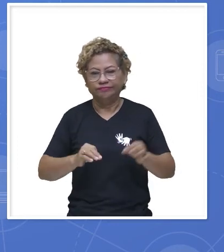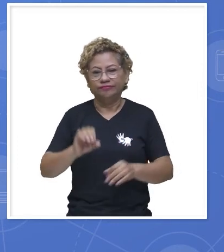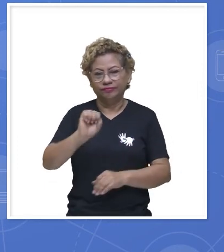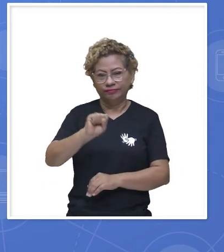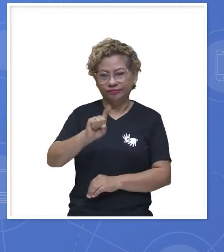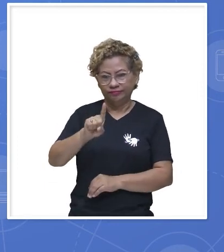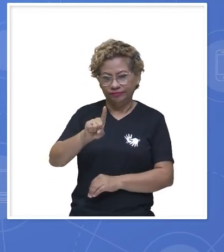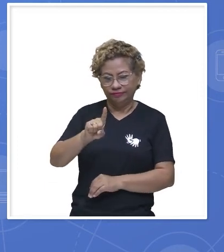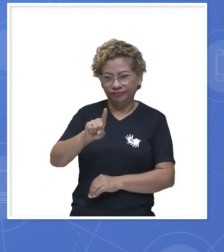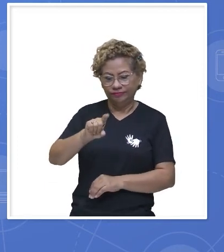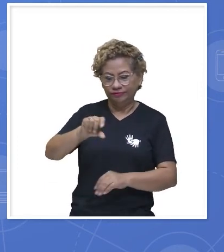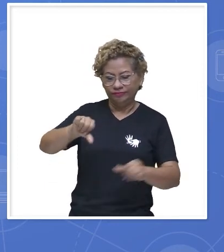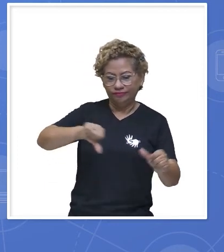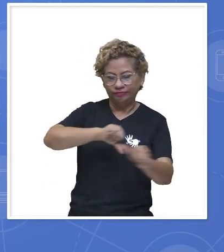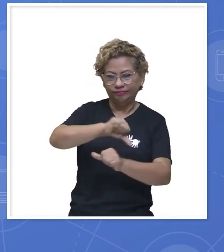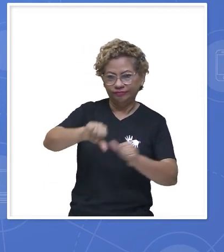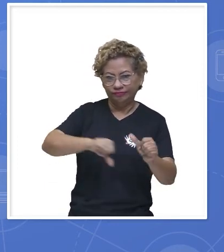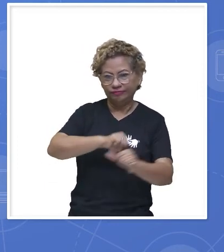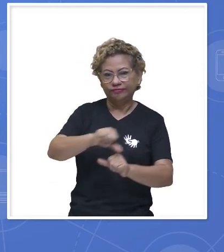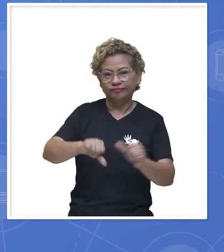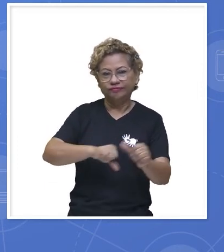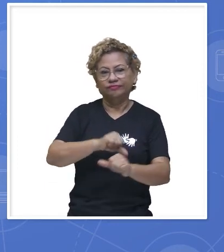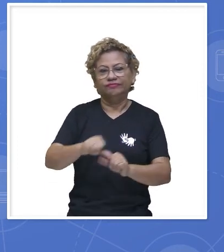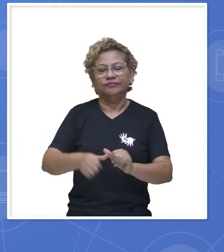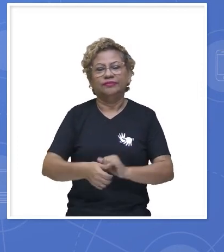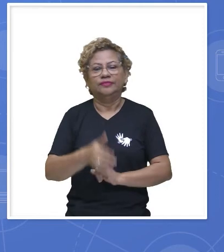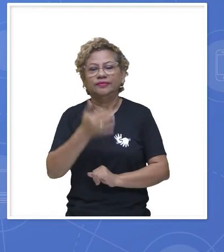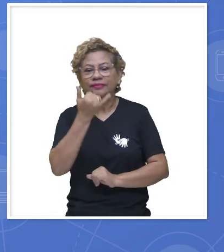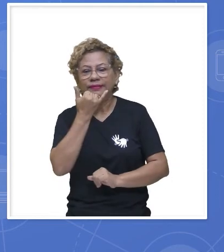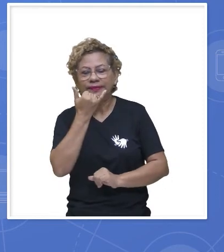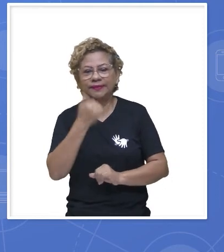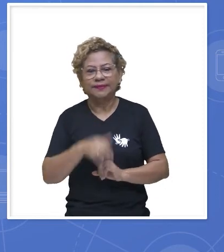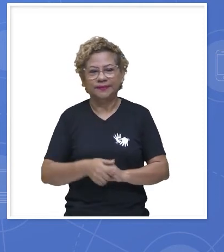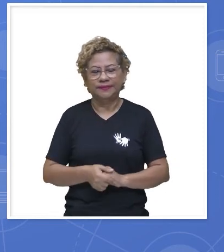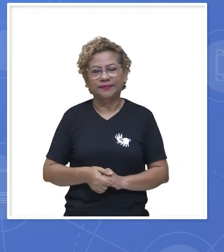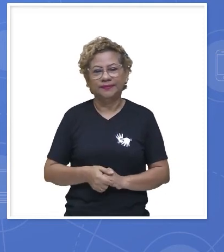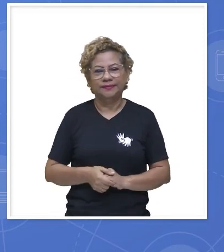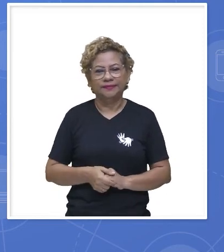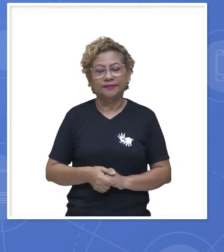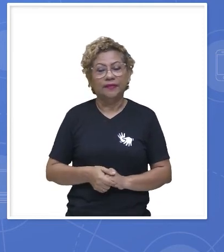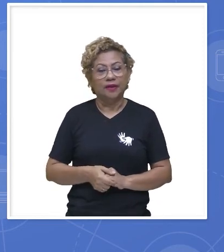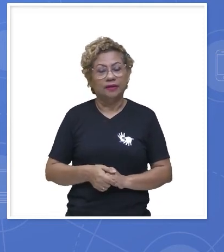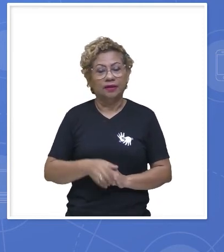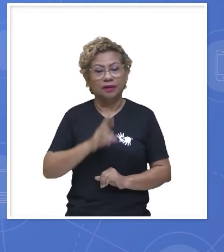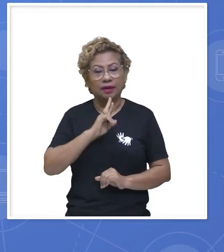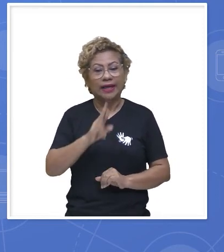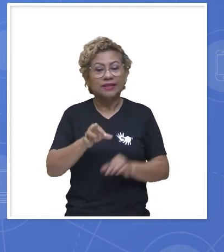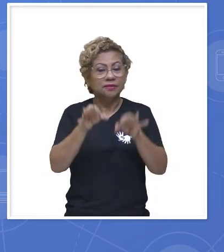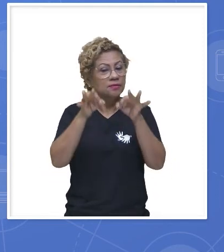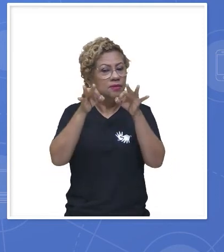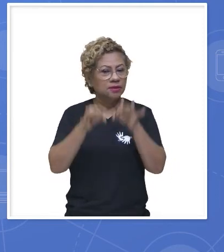Professor, como é que eu encontro a mediana de uma sequência dessa daí? Vamos lá que eu vou te mostrar. Vejam,